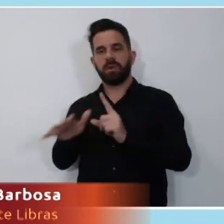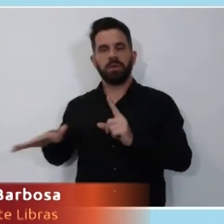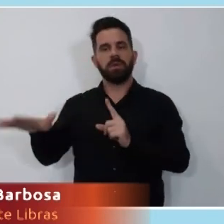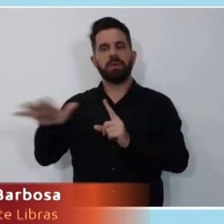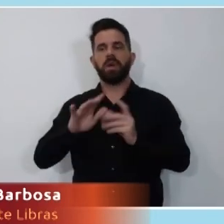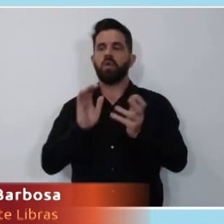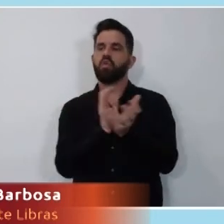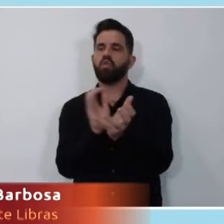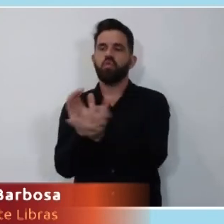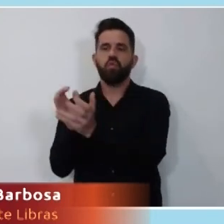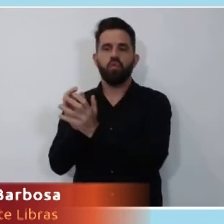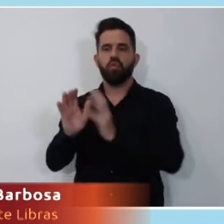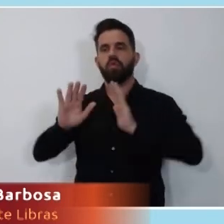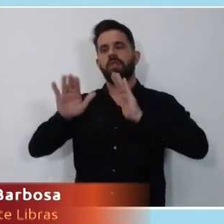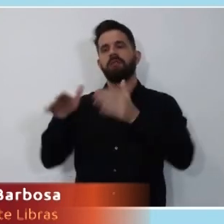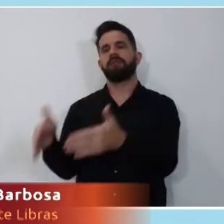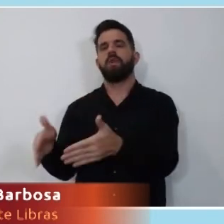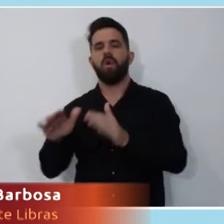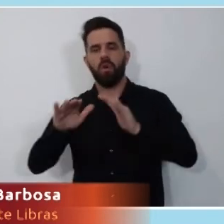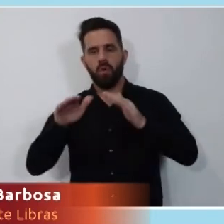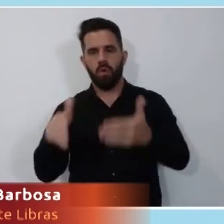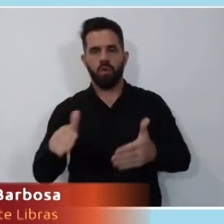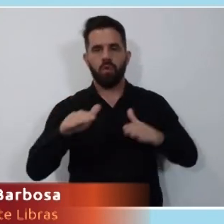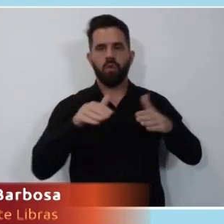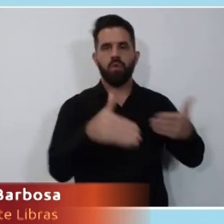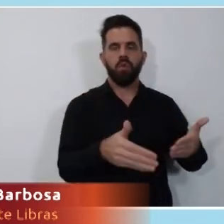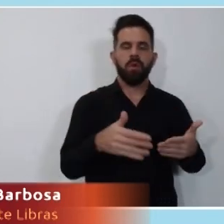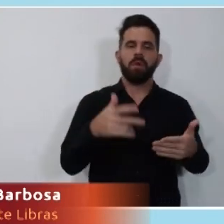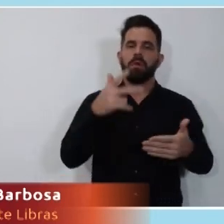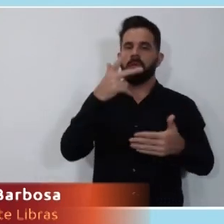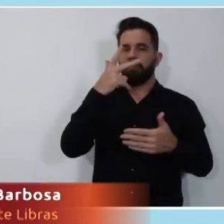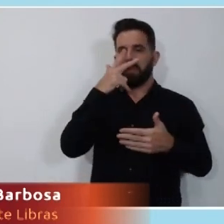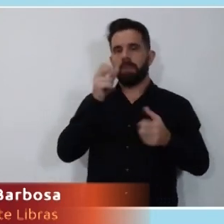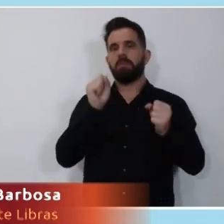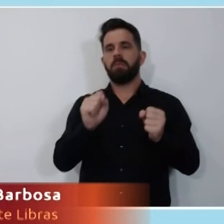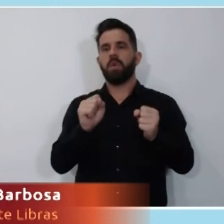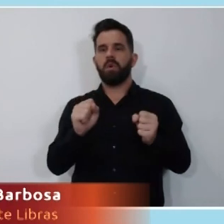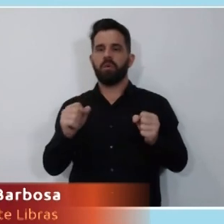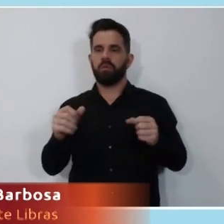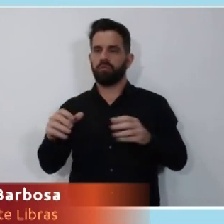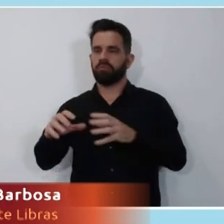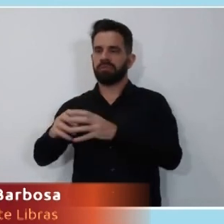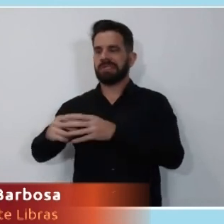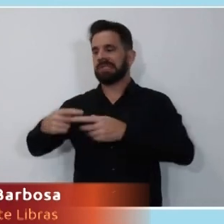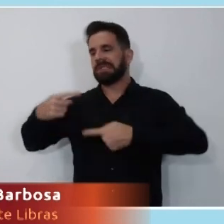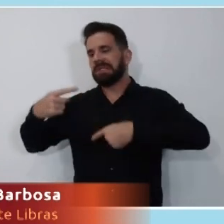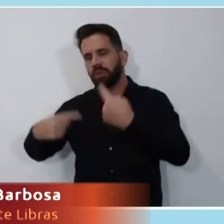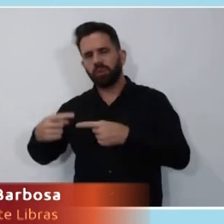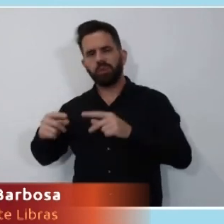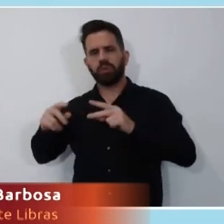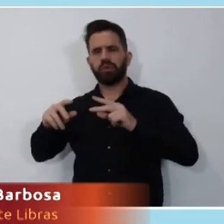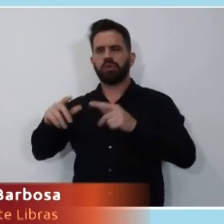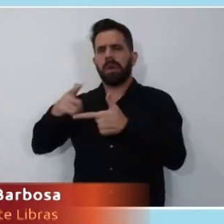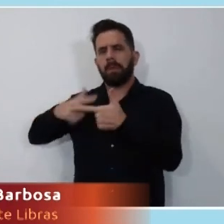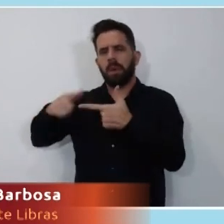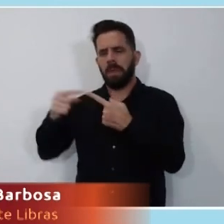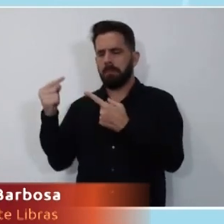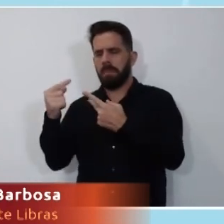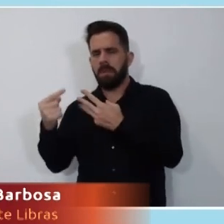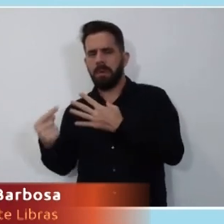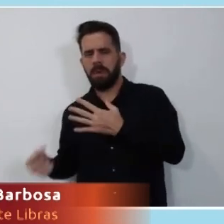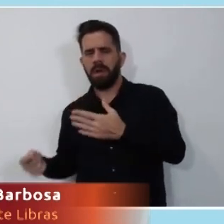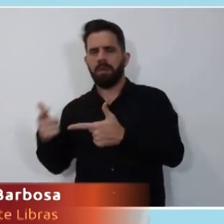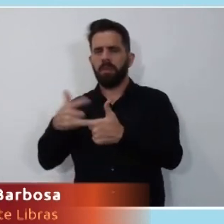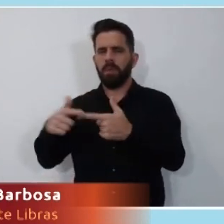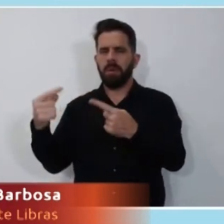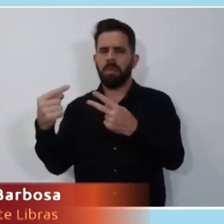mais focais, né, que aí você pode até deixar mais específicas a identificação dos problemas e também orientar melhor as